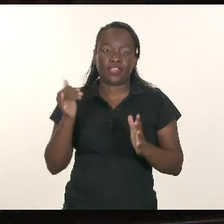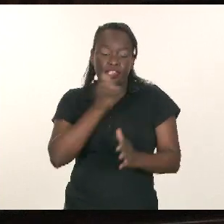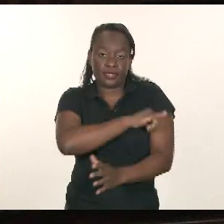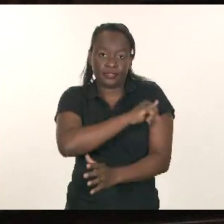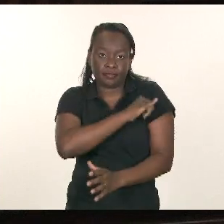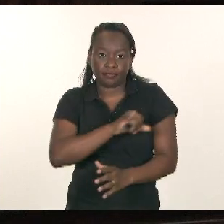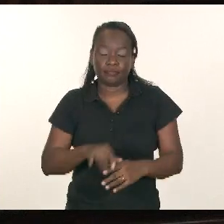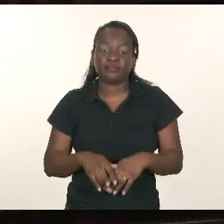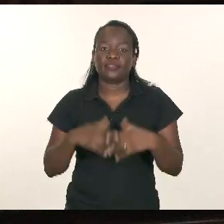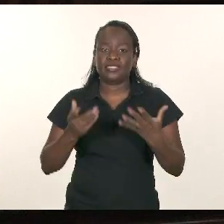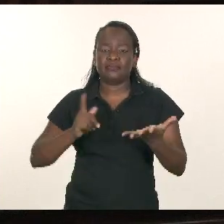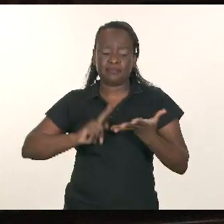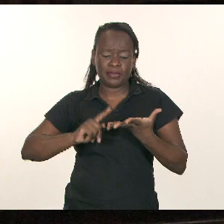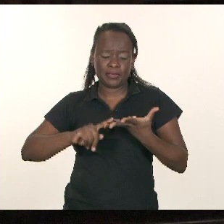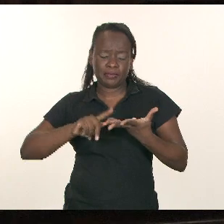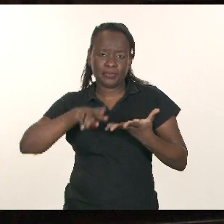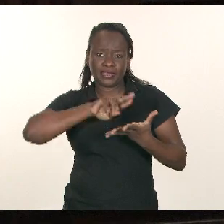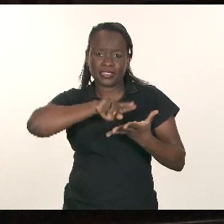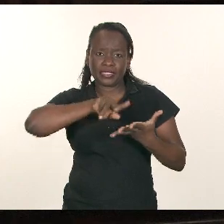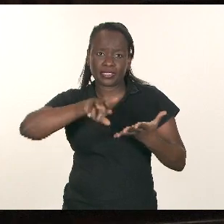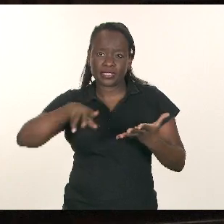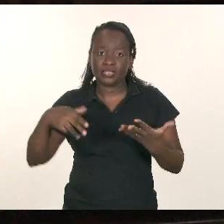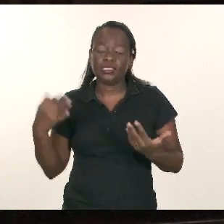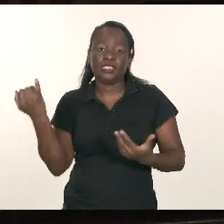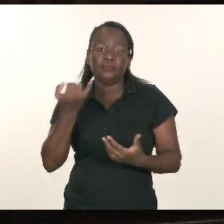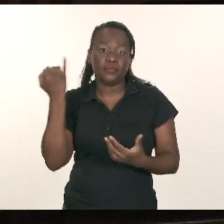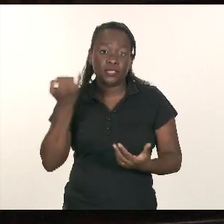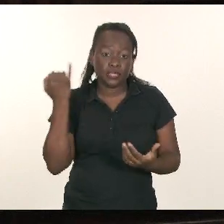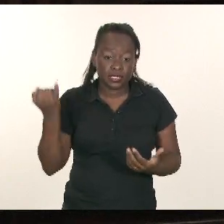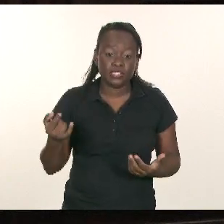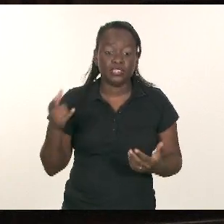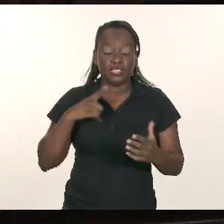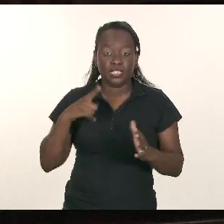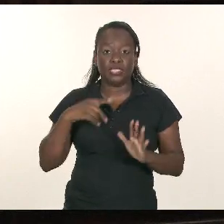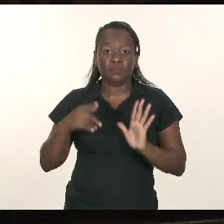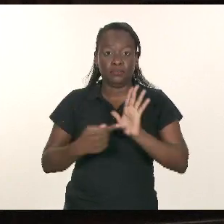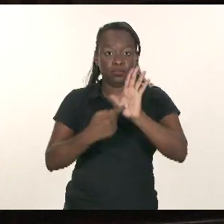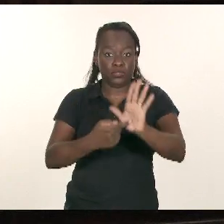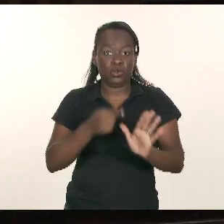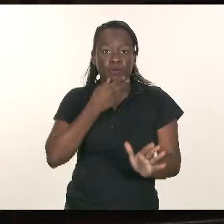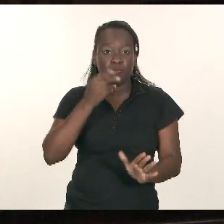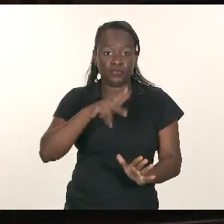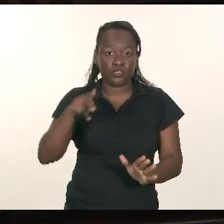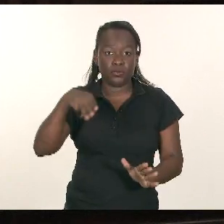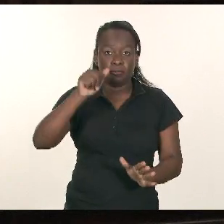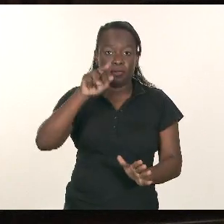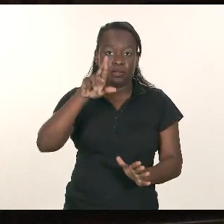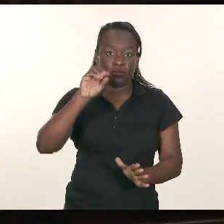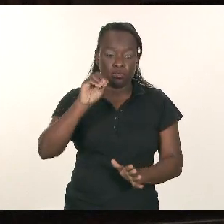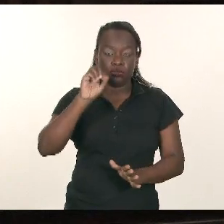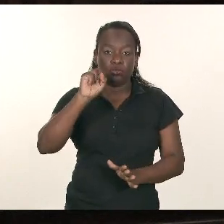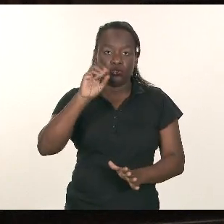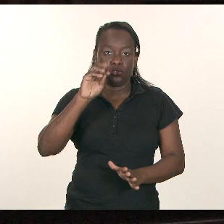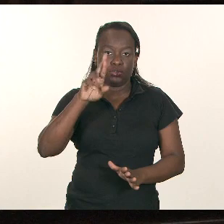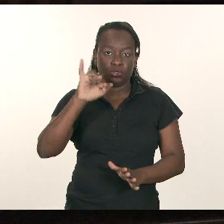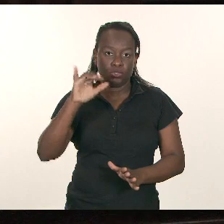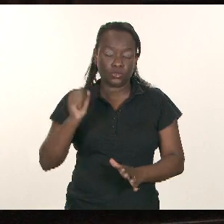fluminense. Então, são vários indicadores importantíssimos trazidos pelo professor Mauro Osório para explicar